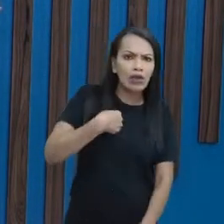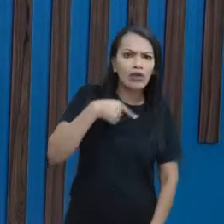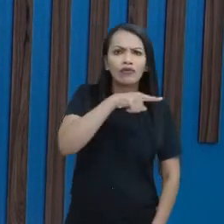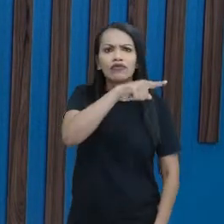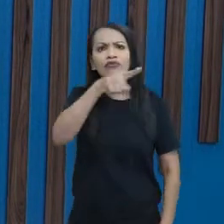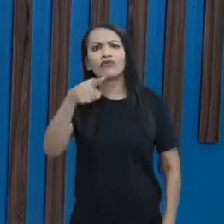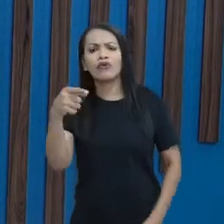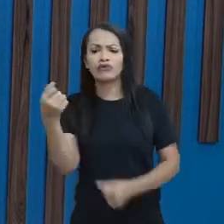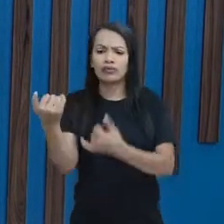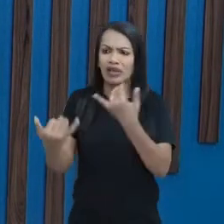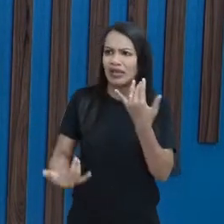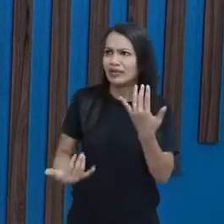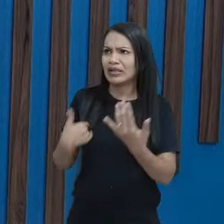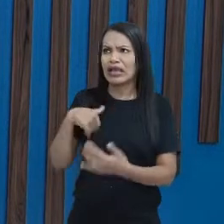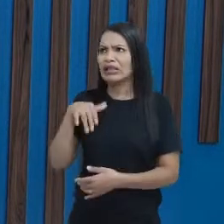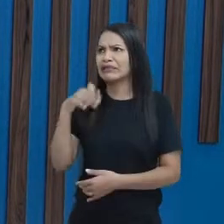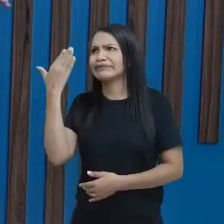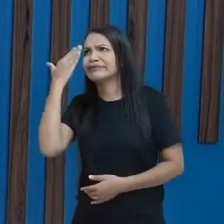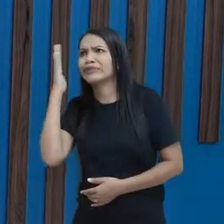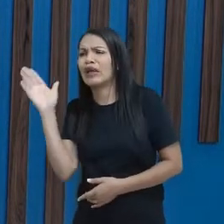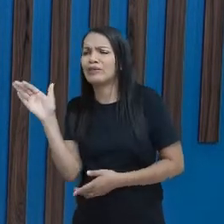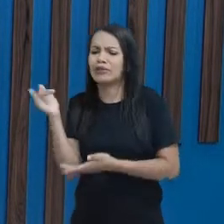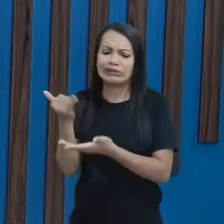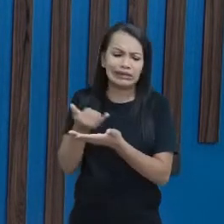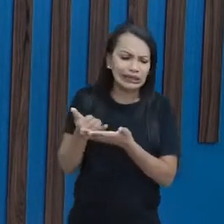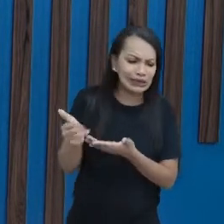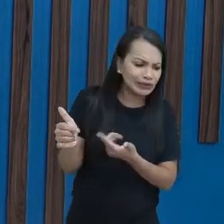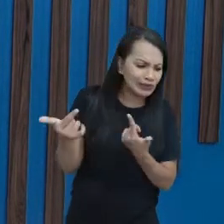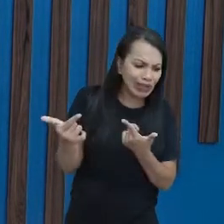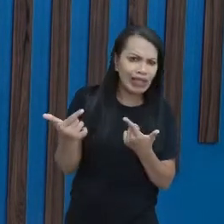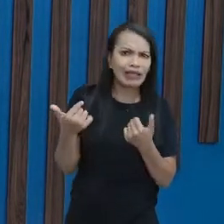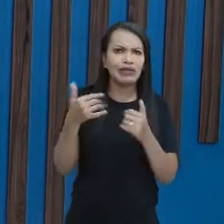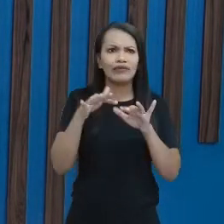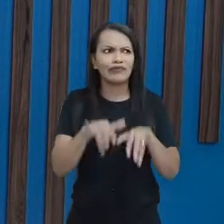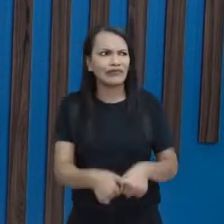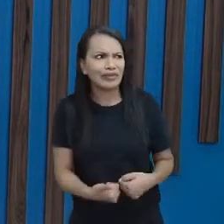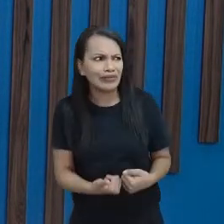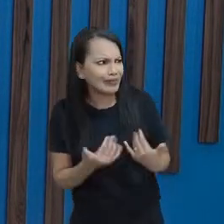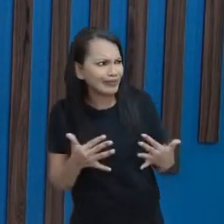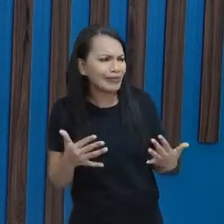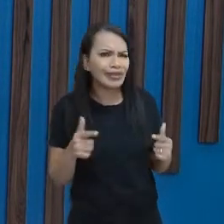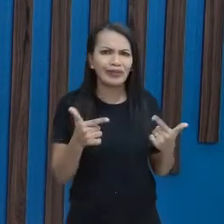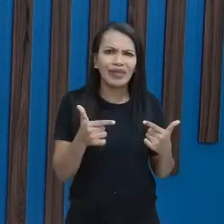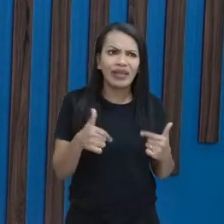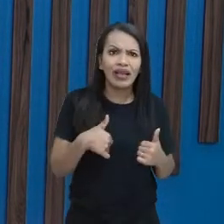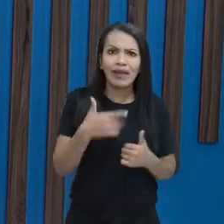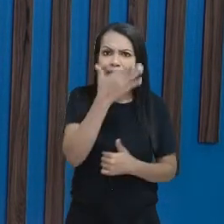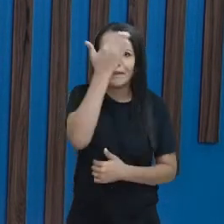história sem pé, sem cabeça, sem começo, sem meio, sem fim, como é isso, ninguém entende nada. E